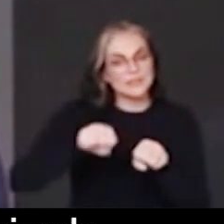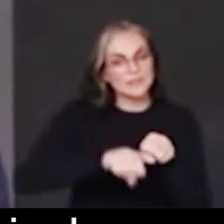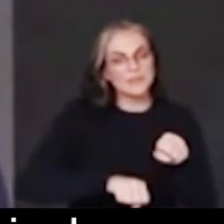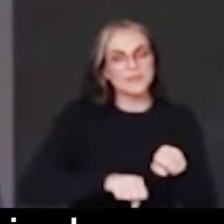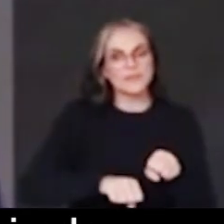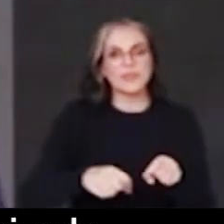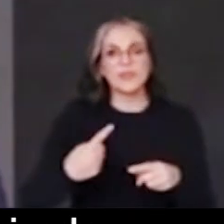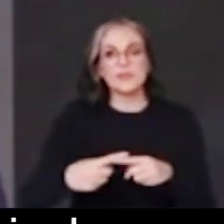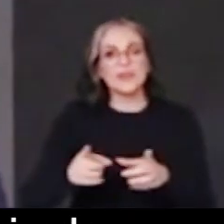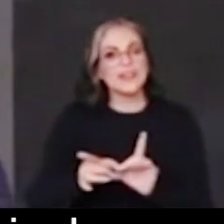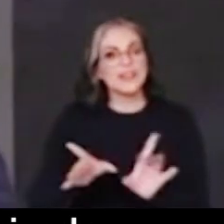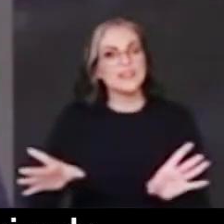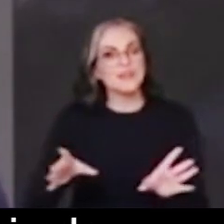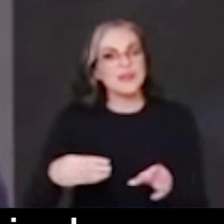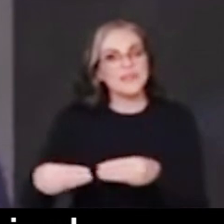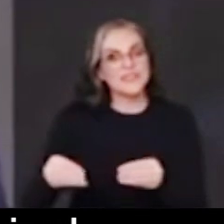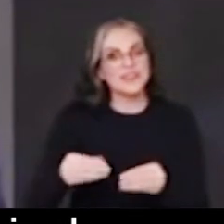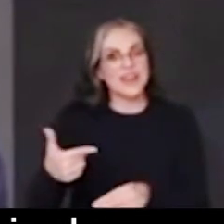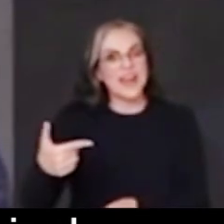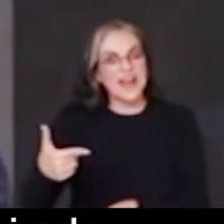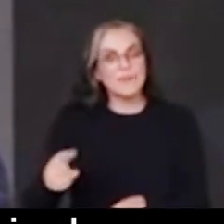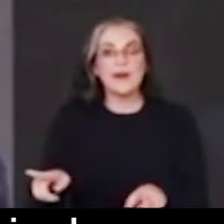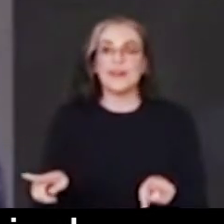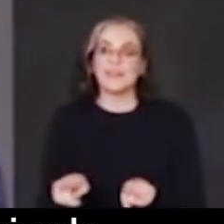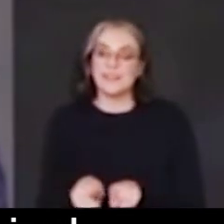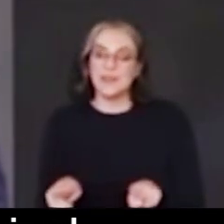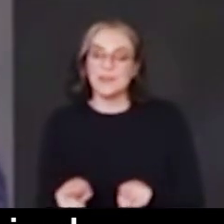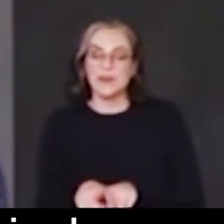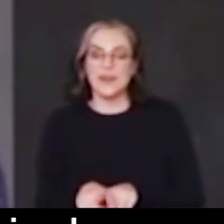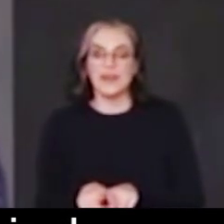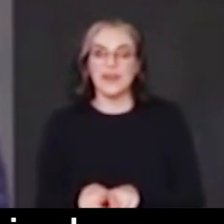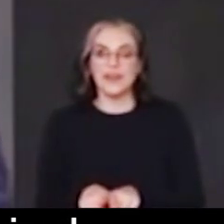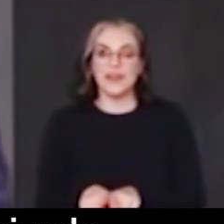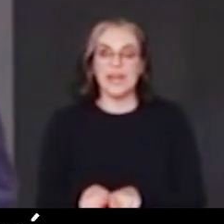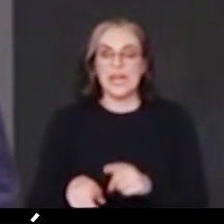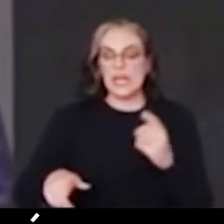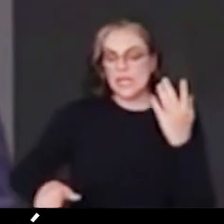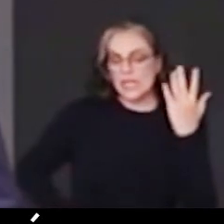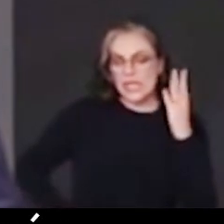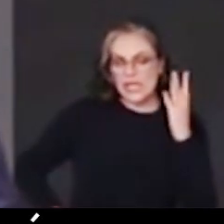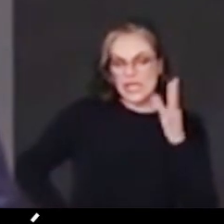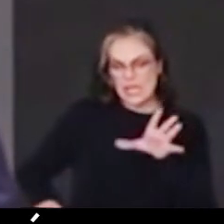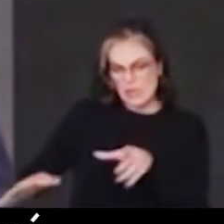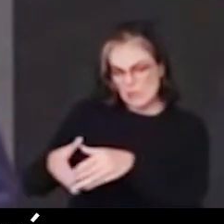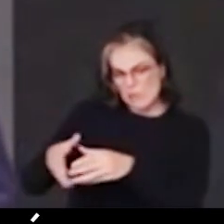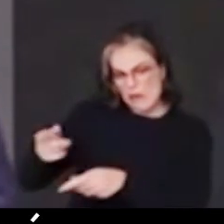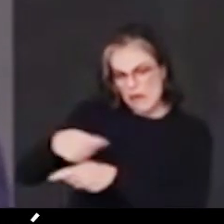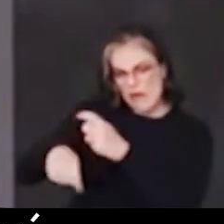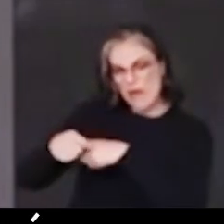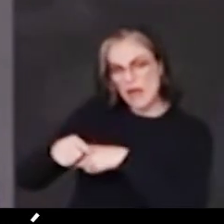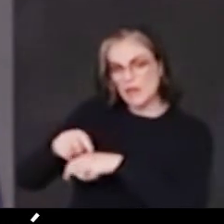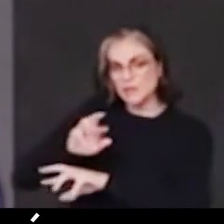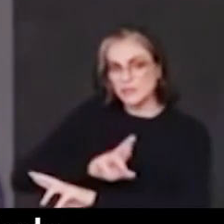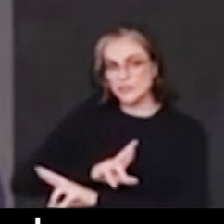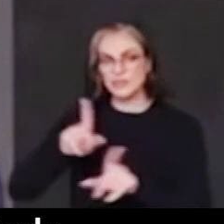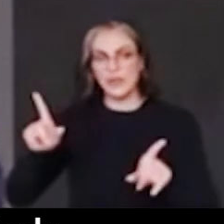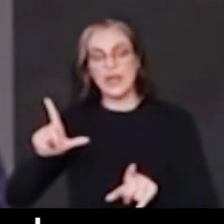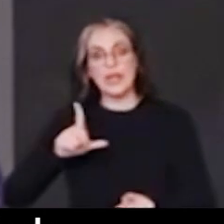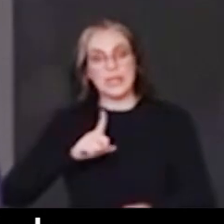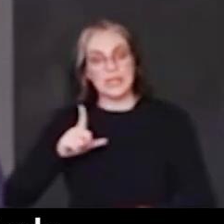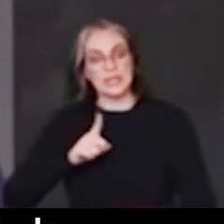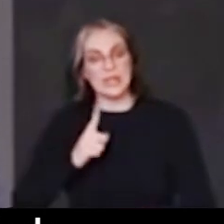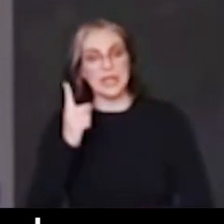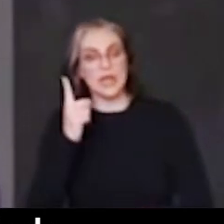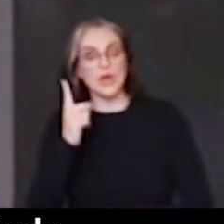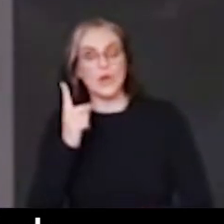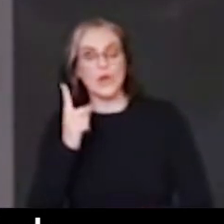de fogo e também uma troca na relação com o crime organizado. Tem um áudio de um líder do PCC preso no Paraná, deputada